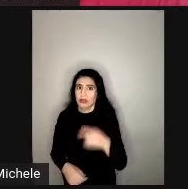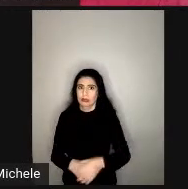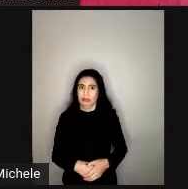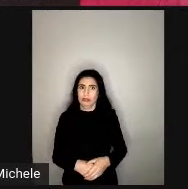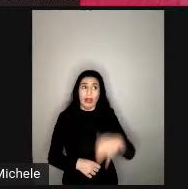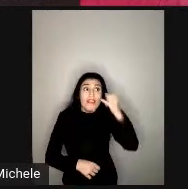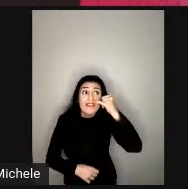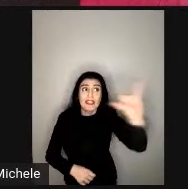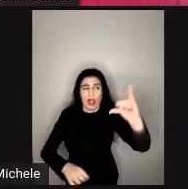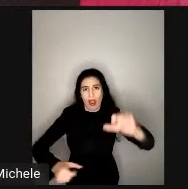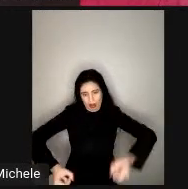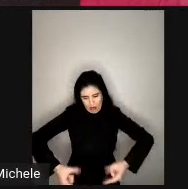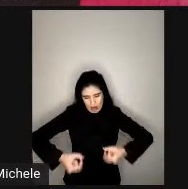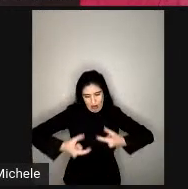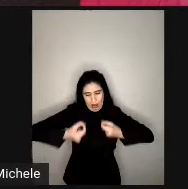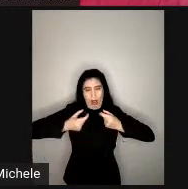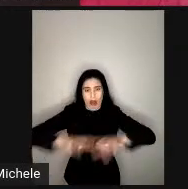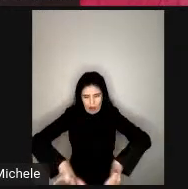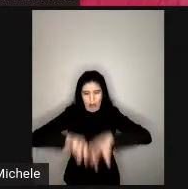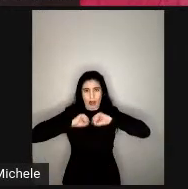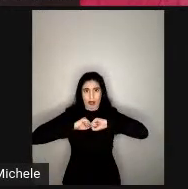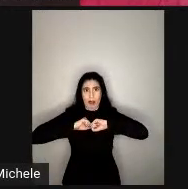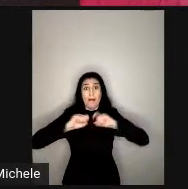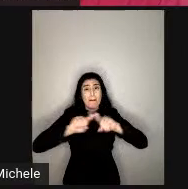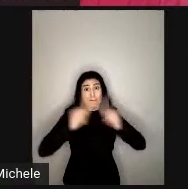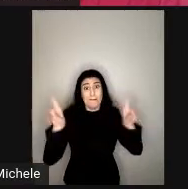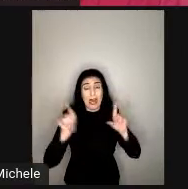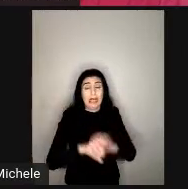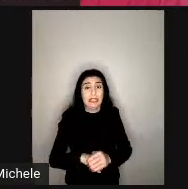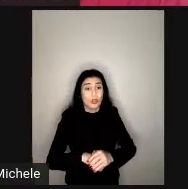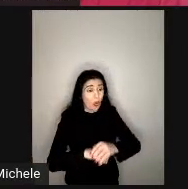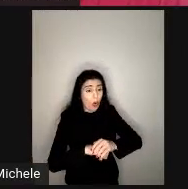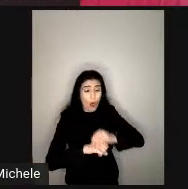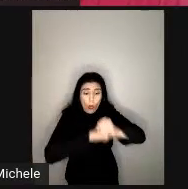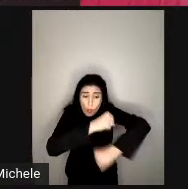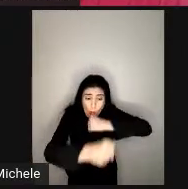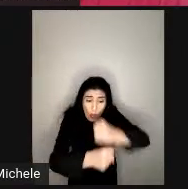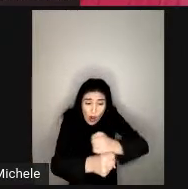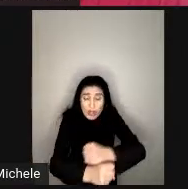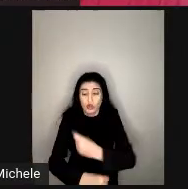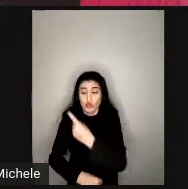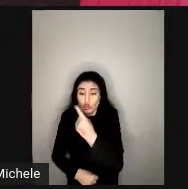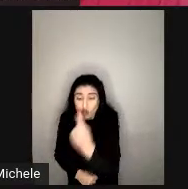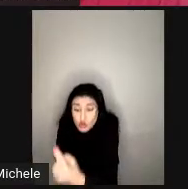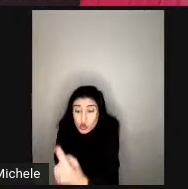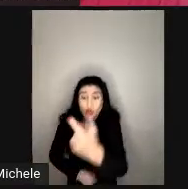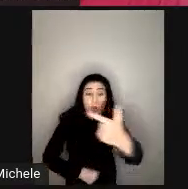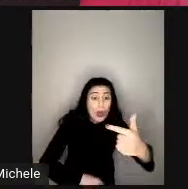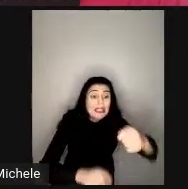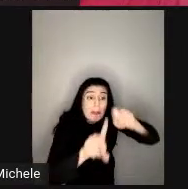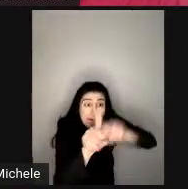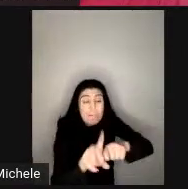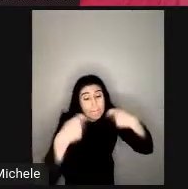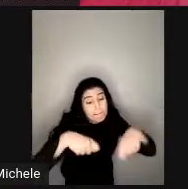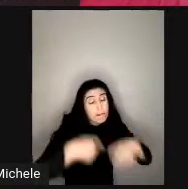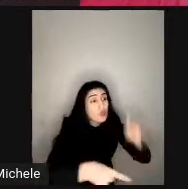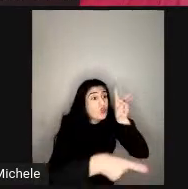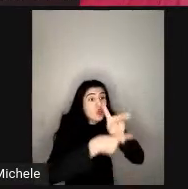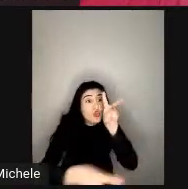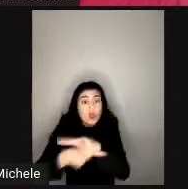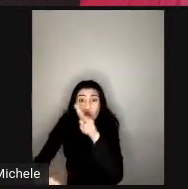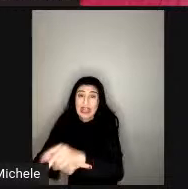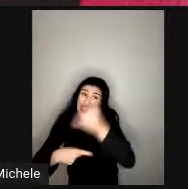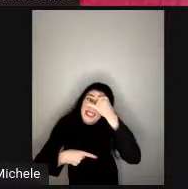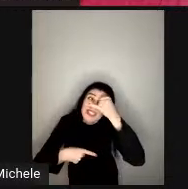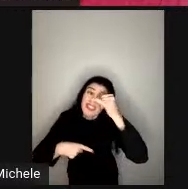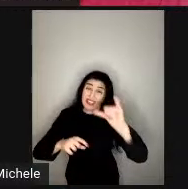mas a gente tem que estar cuidando da gente o ano inteiro. É verdade, nossa, eu me emociono muito